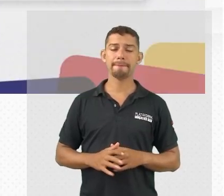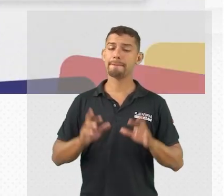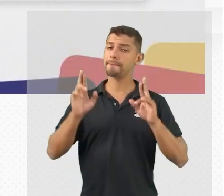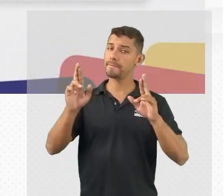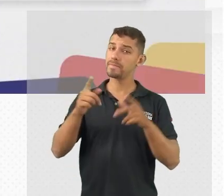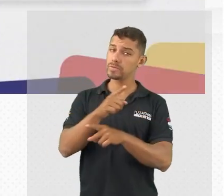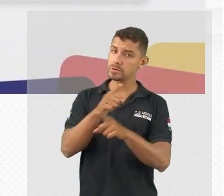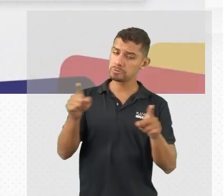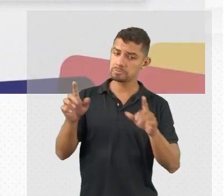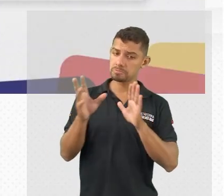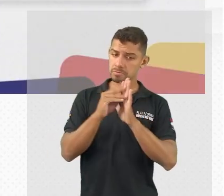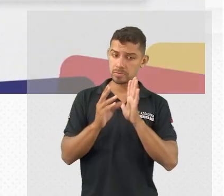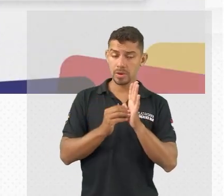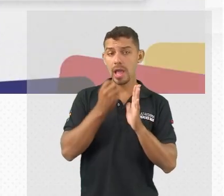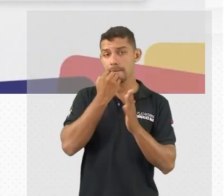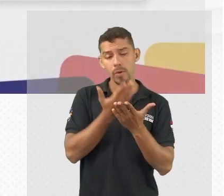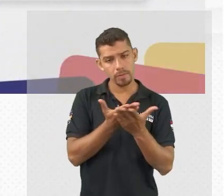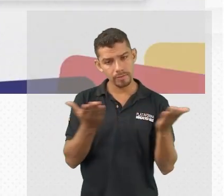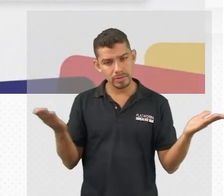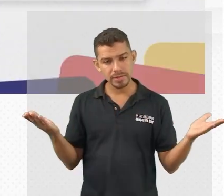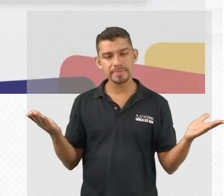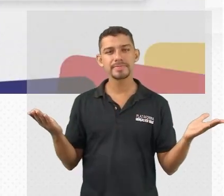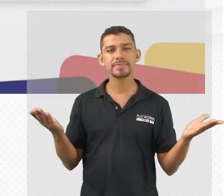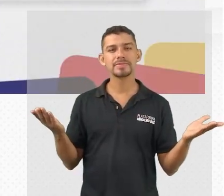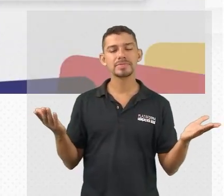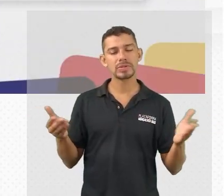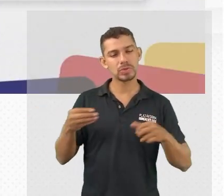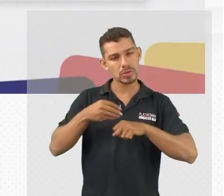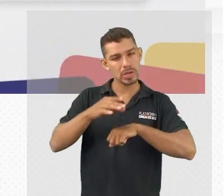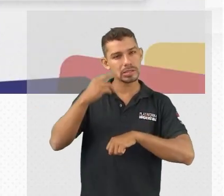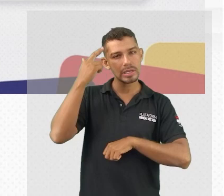Espero que esse conteúdo tenha sido proveitoso para vocês, né? Fica essa